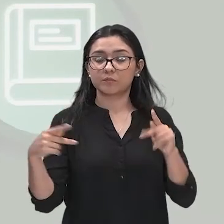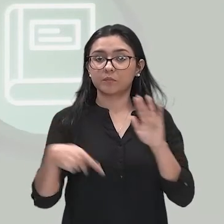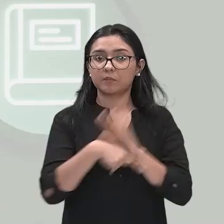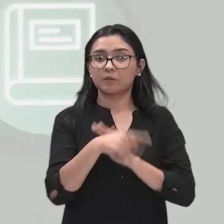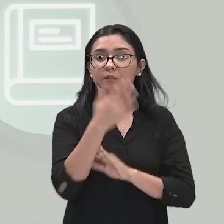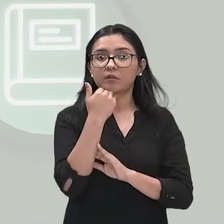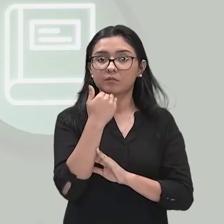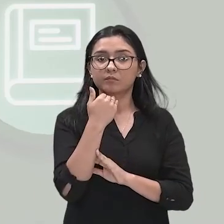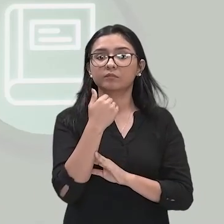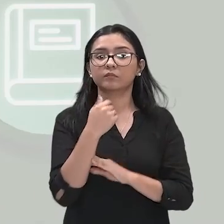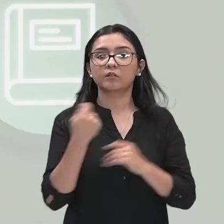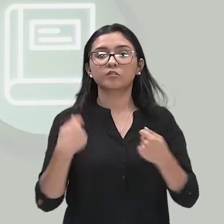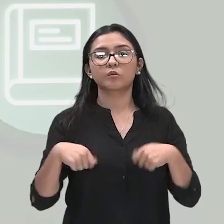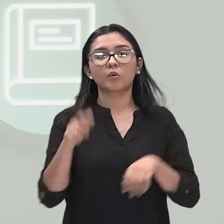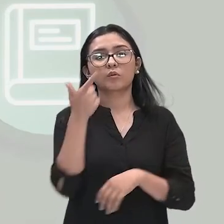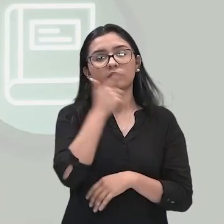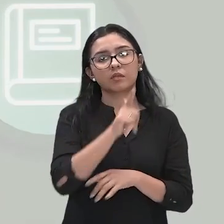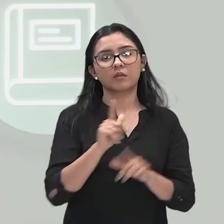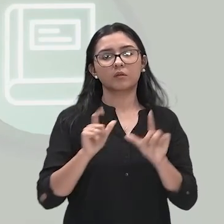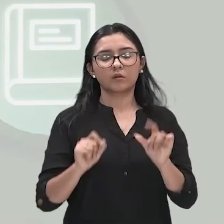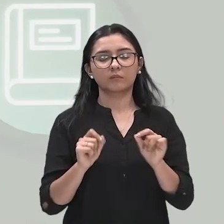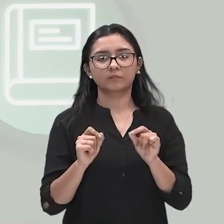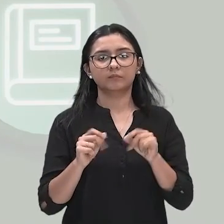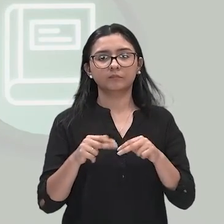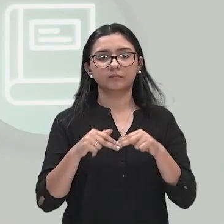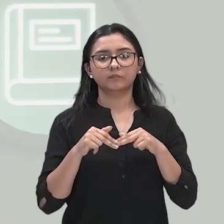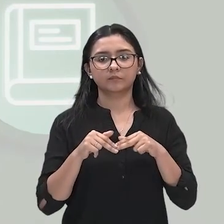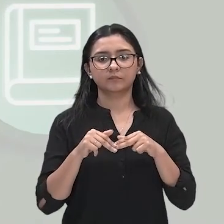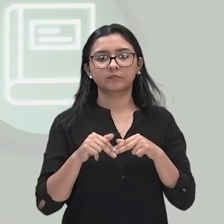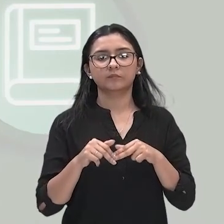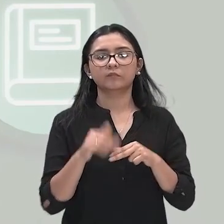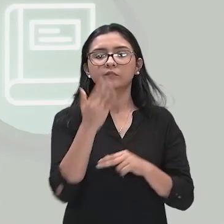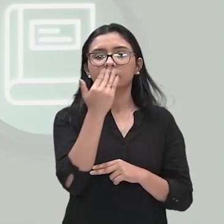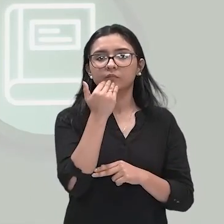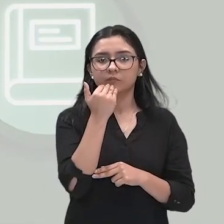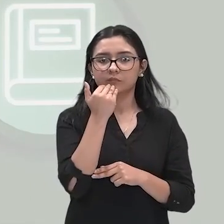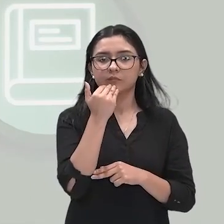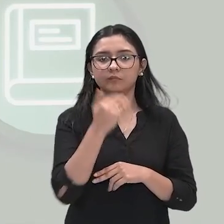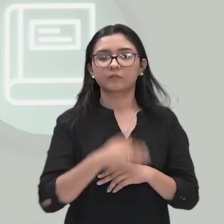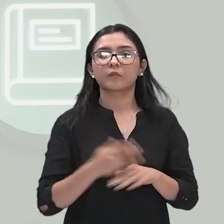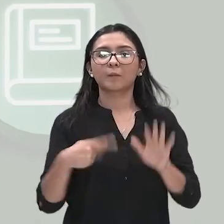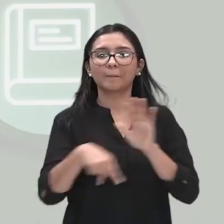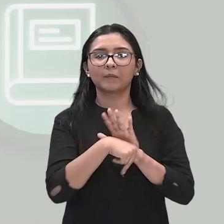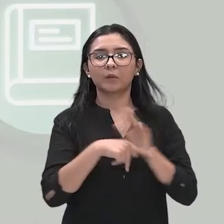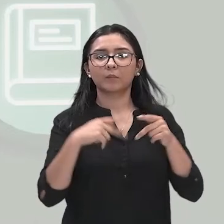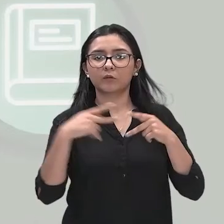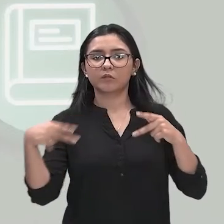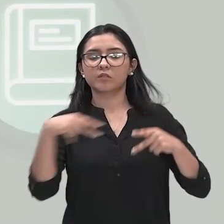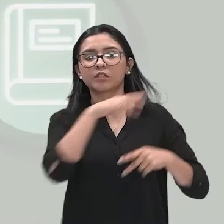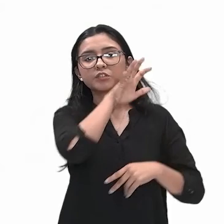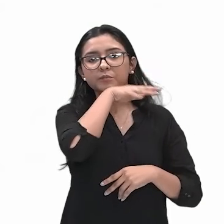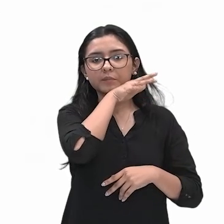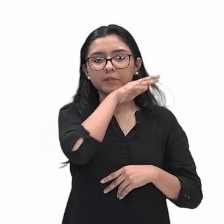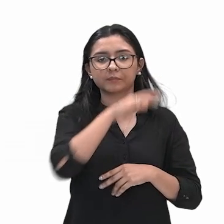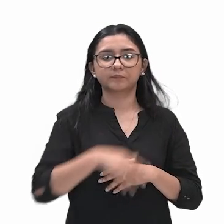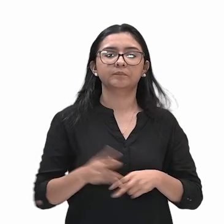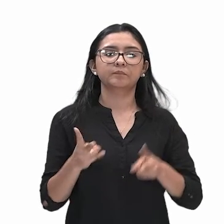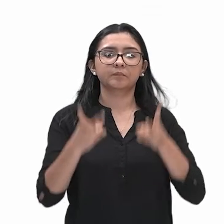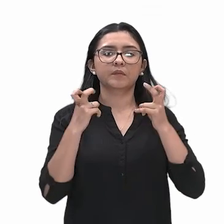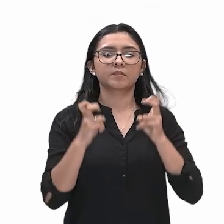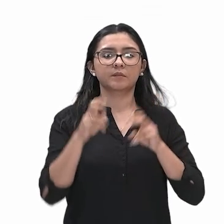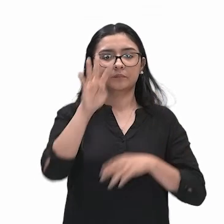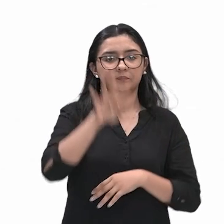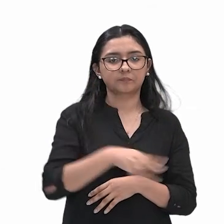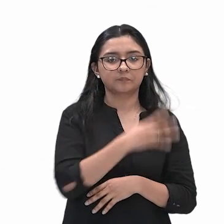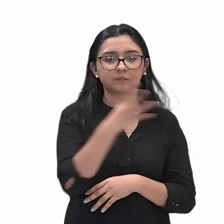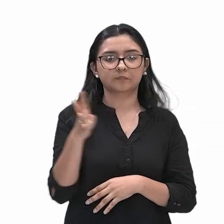gente acaba conseguindo mesmo a partir, né, dos alimentos dos animais, tá? Então, dá uma olhadinha aí na nossa tabela, em mais